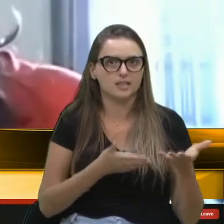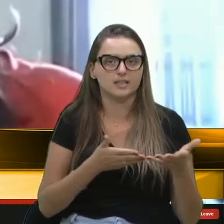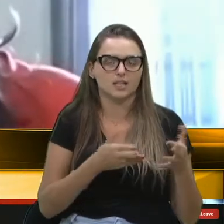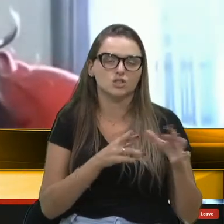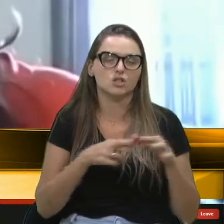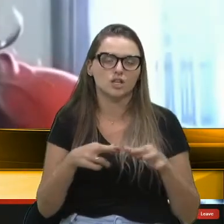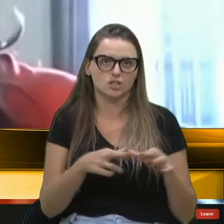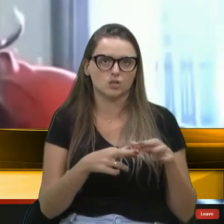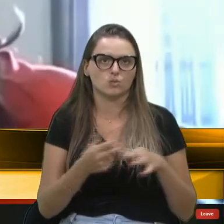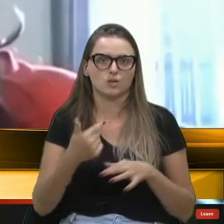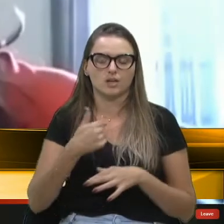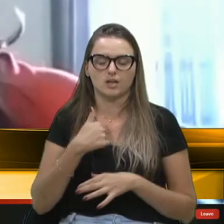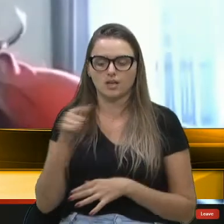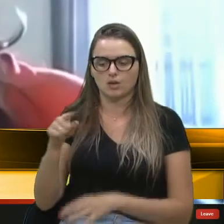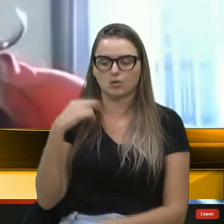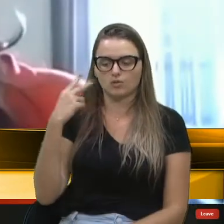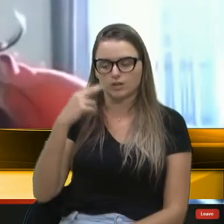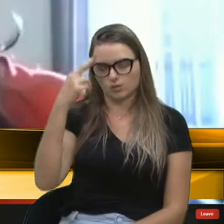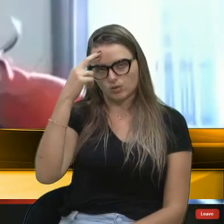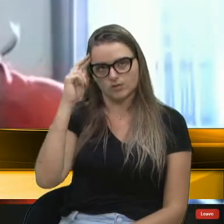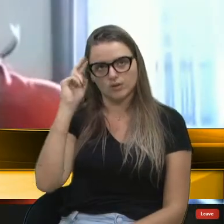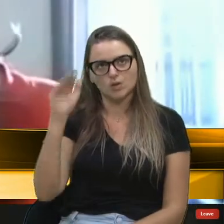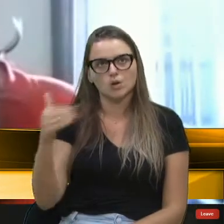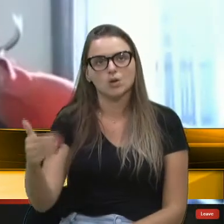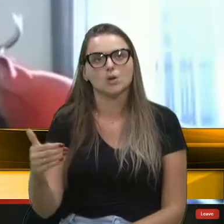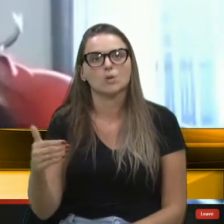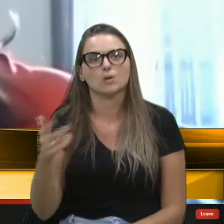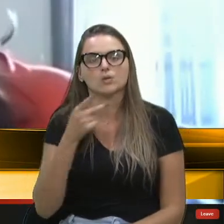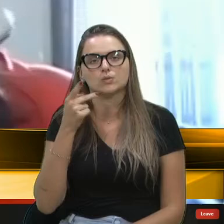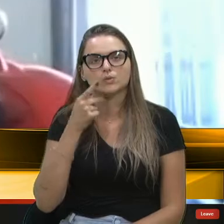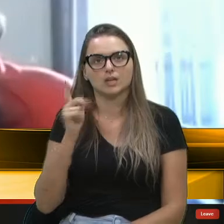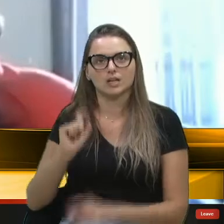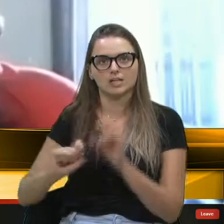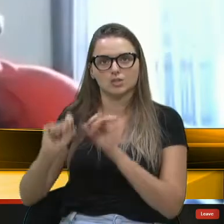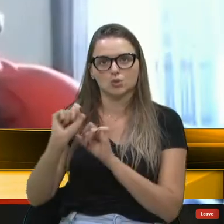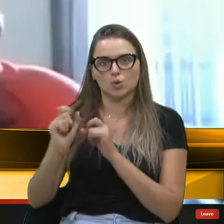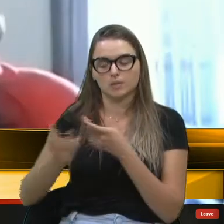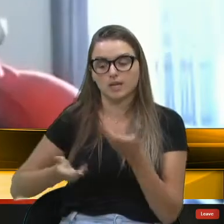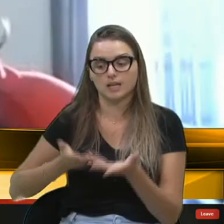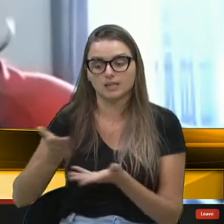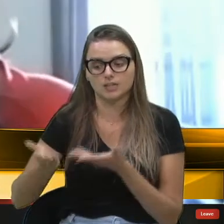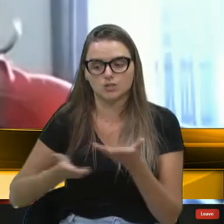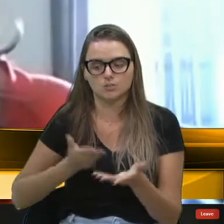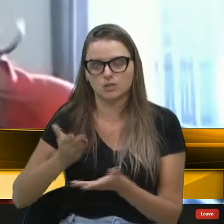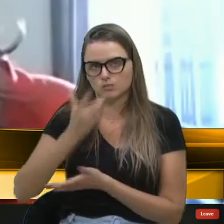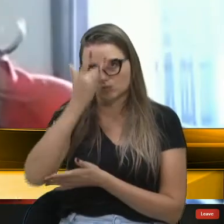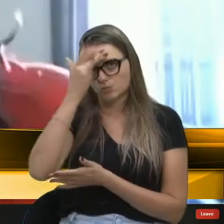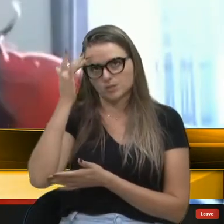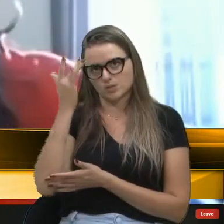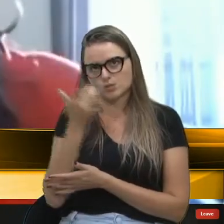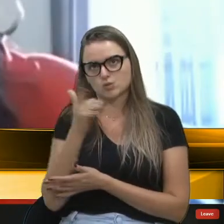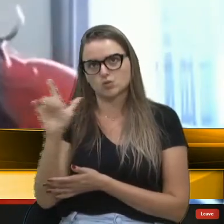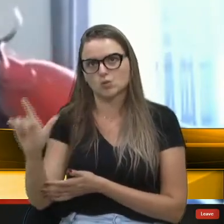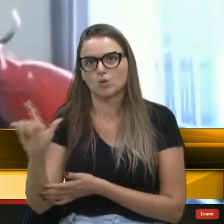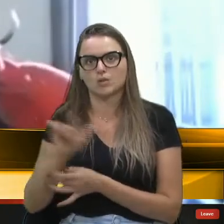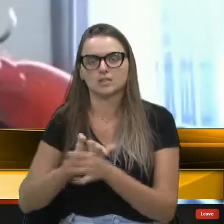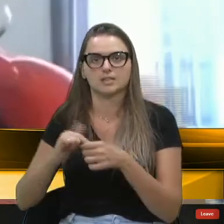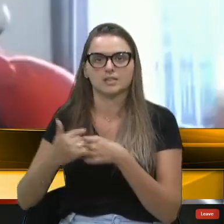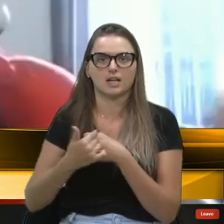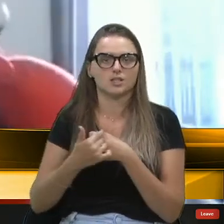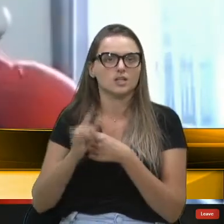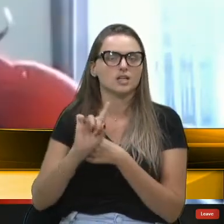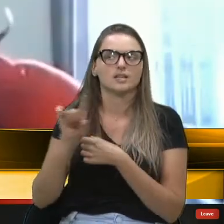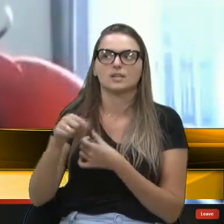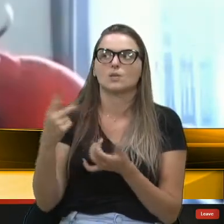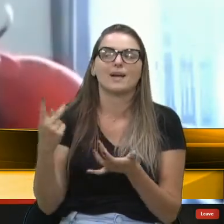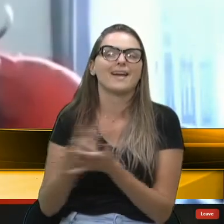aqui, tanto eu quanto o vereador Rafael, quando a gente menciona a questão do atendimento de pessoas de outras cidades, a gente não está dizendo que isso seja